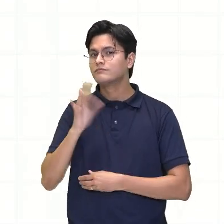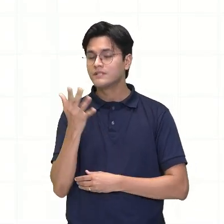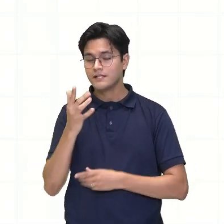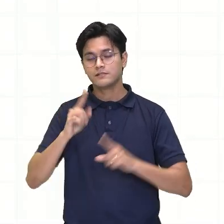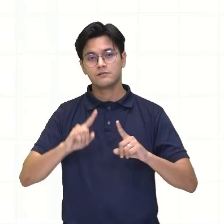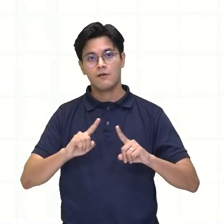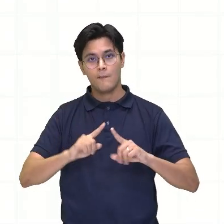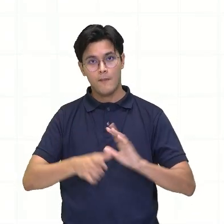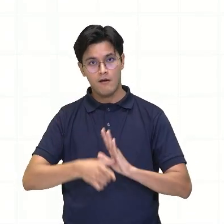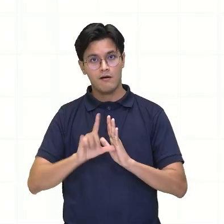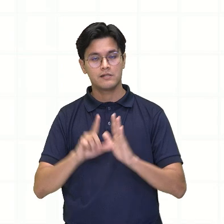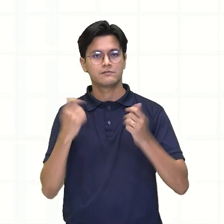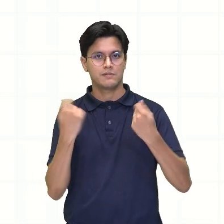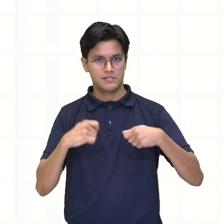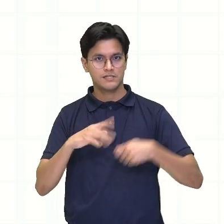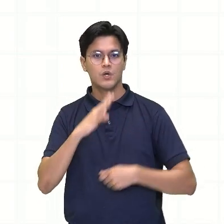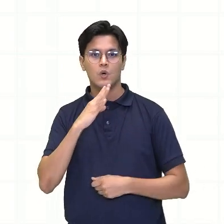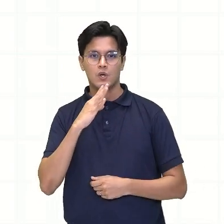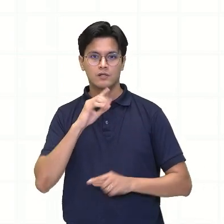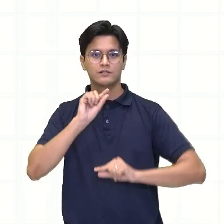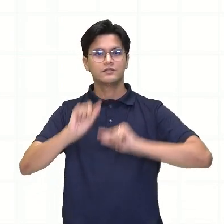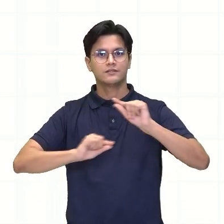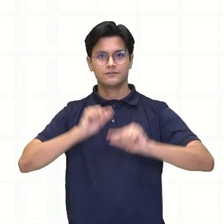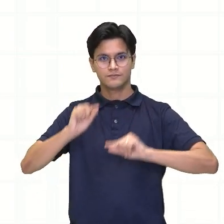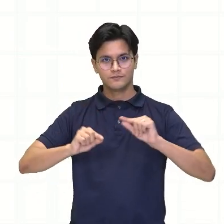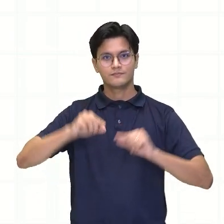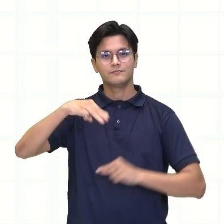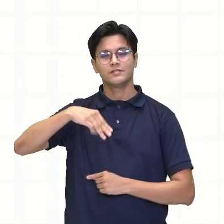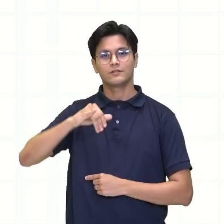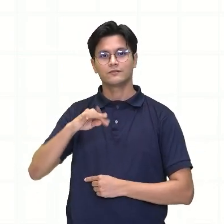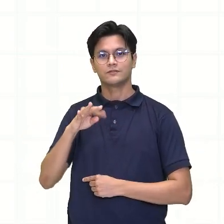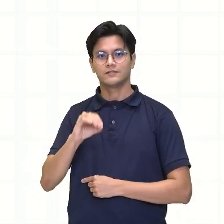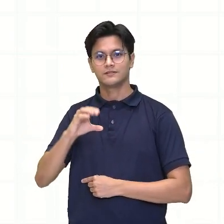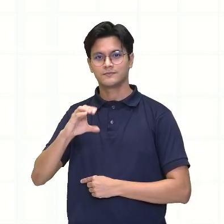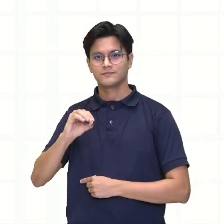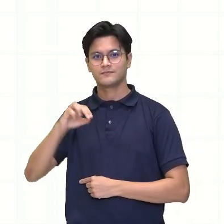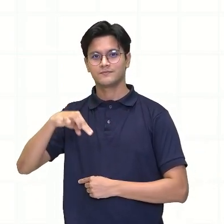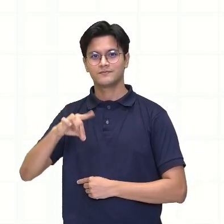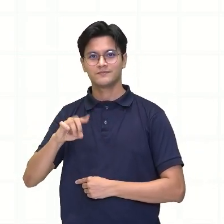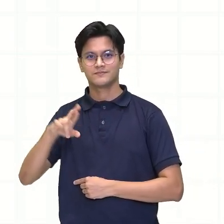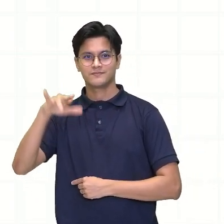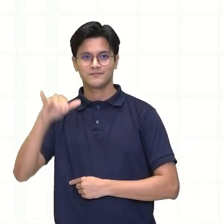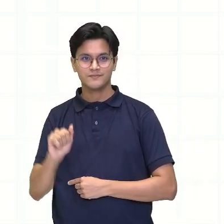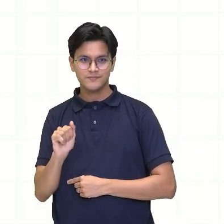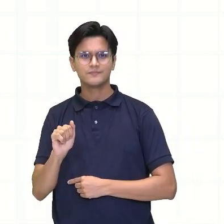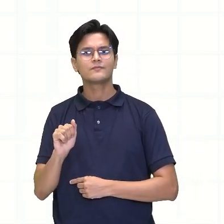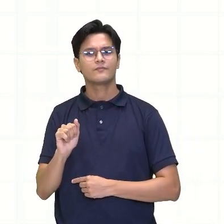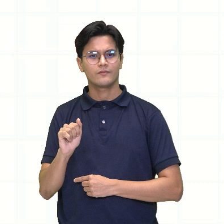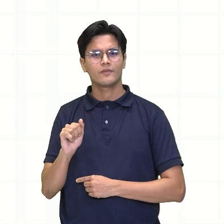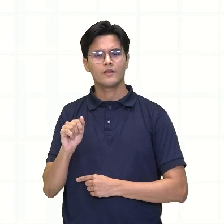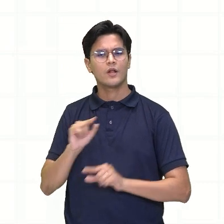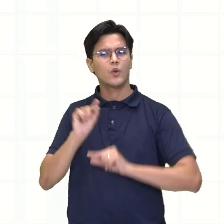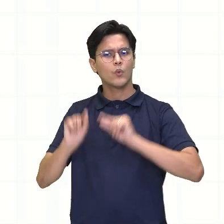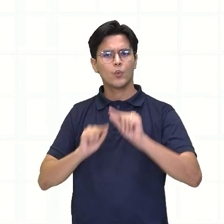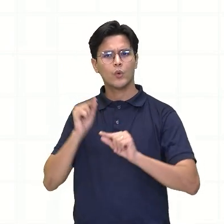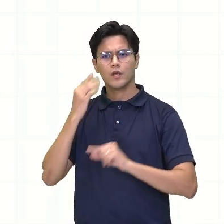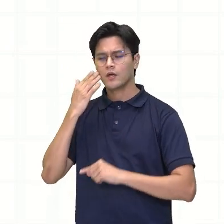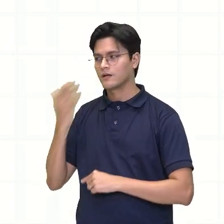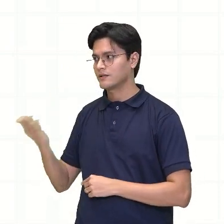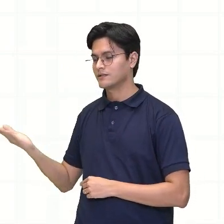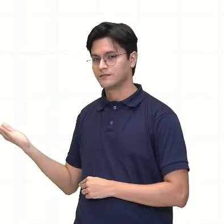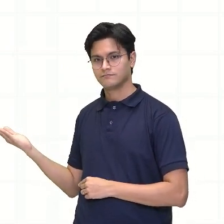que é essa daqui, olha, a mitocôndria, tá? Você já deve ter ouvido falar sobre a mitocôndria. Elas são uma espécie